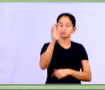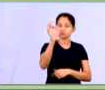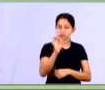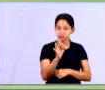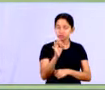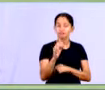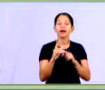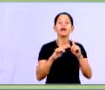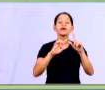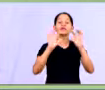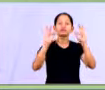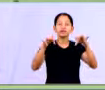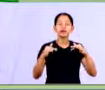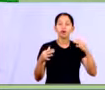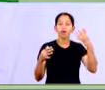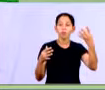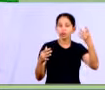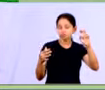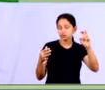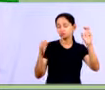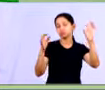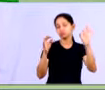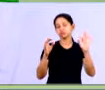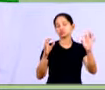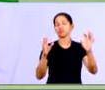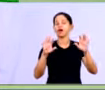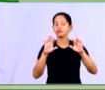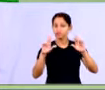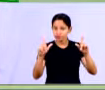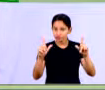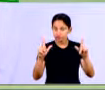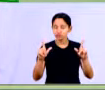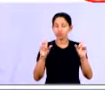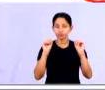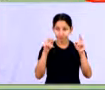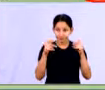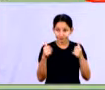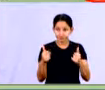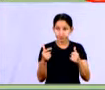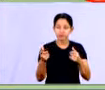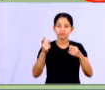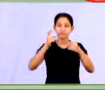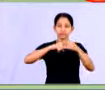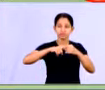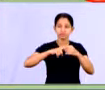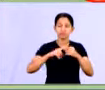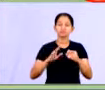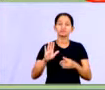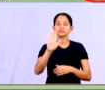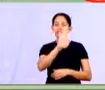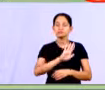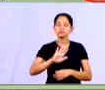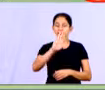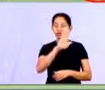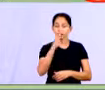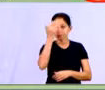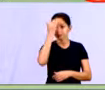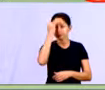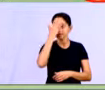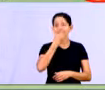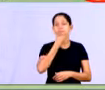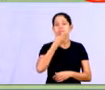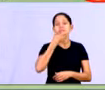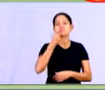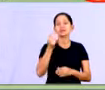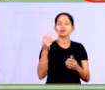de 45% para a compra de máquinas. Agora vamos voltar. Eu vou apagar aqui para a gente entender. Está um